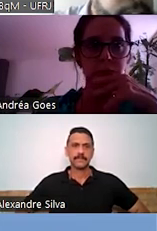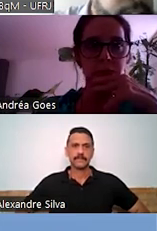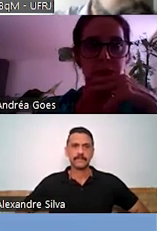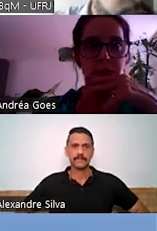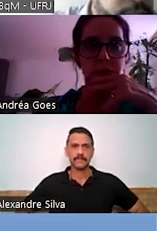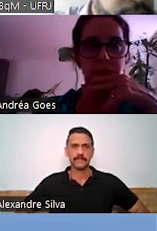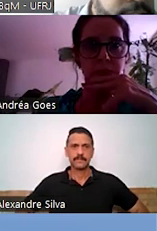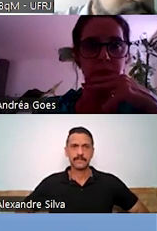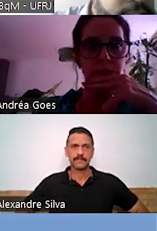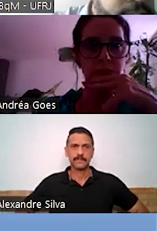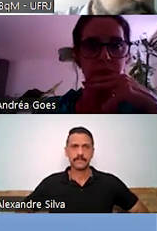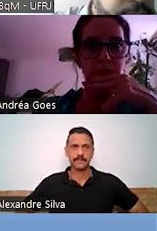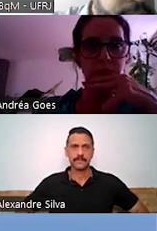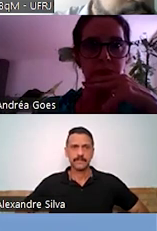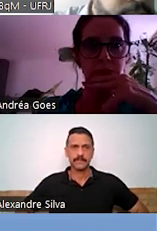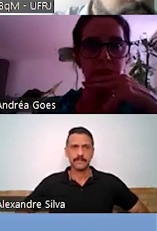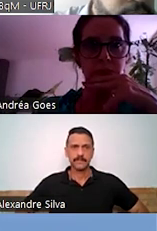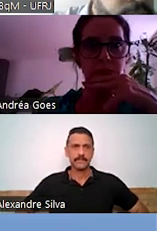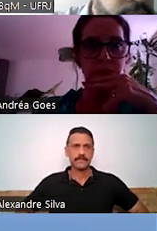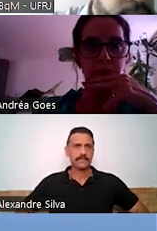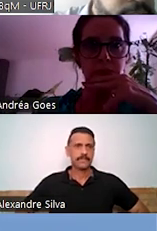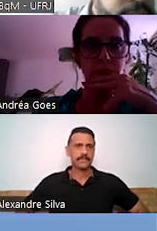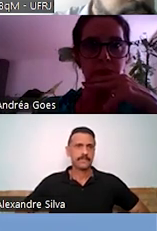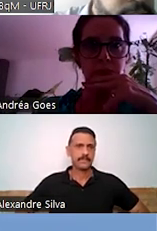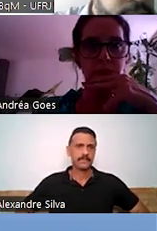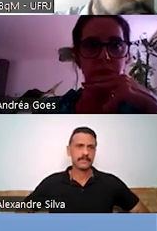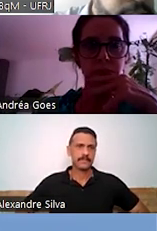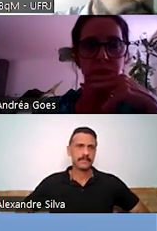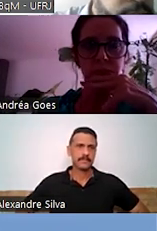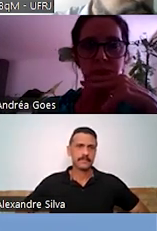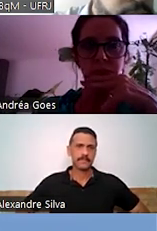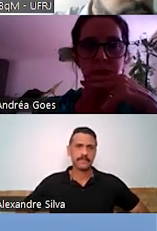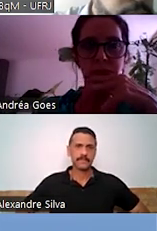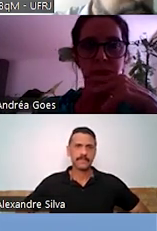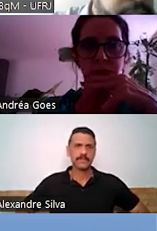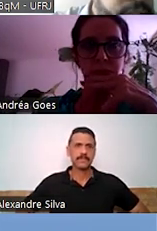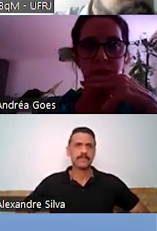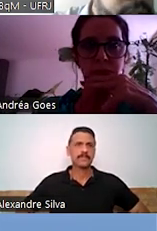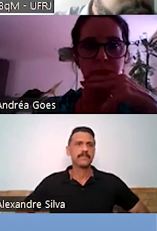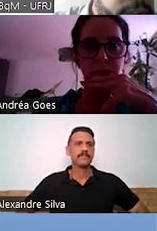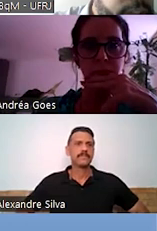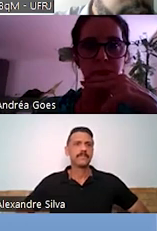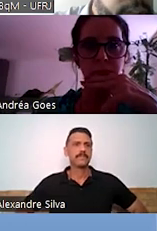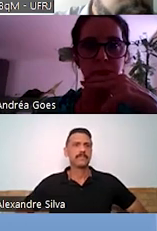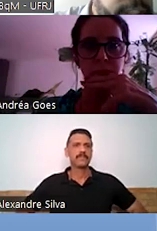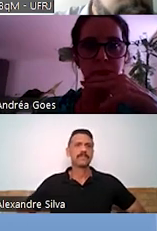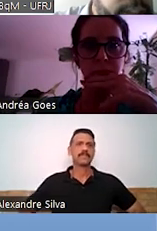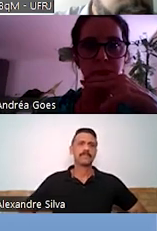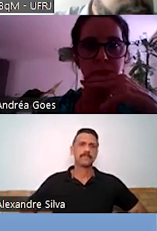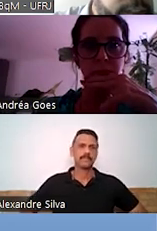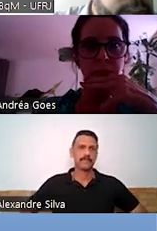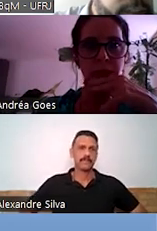eu acho que se você botar ali no do lado do começo, eu acho que já